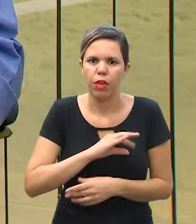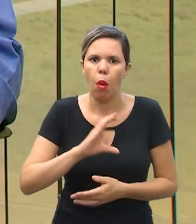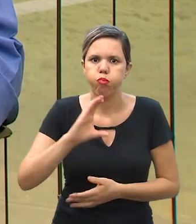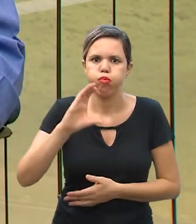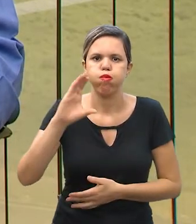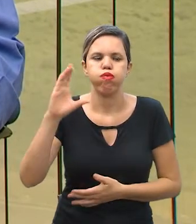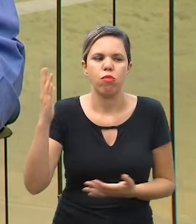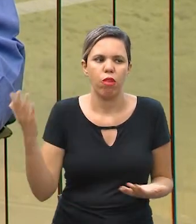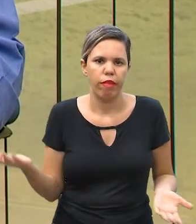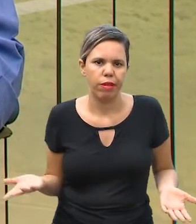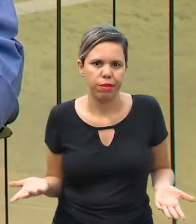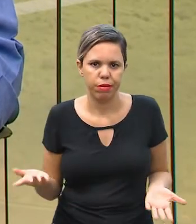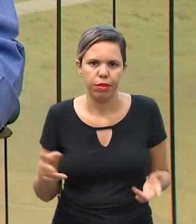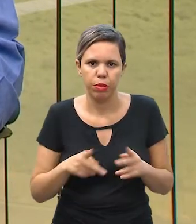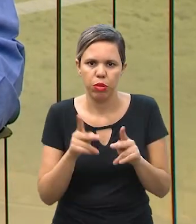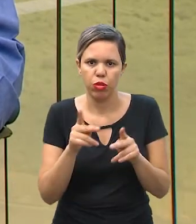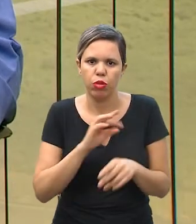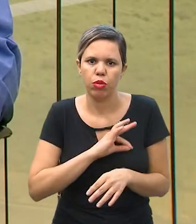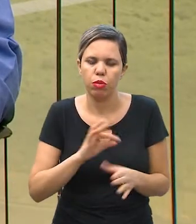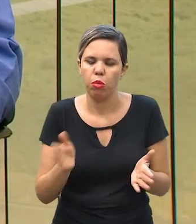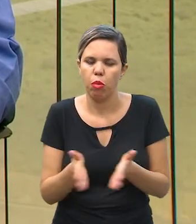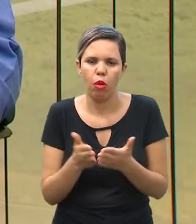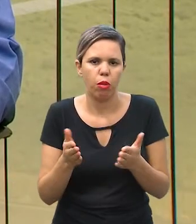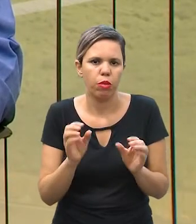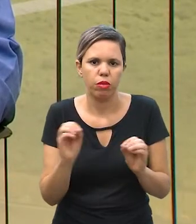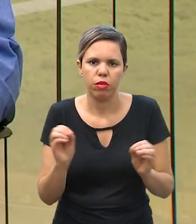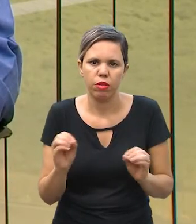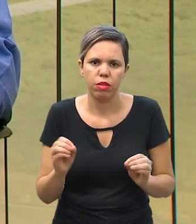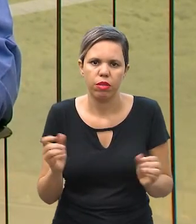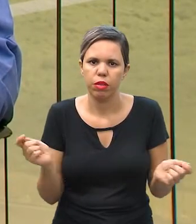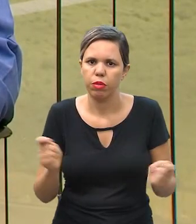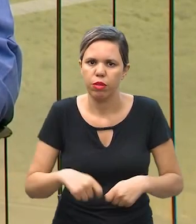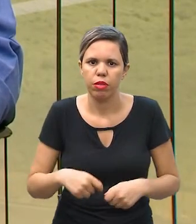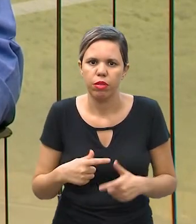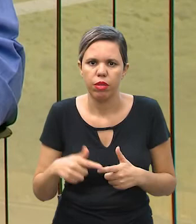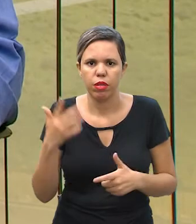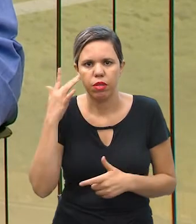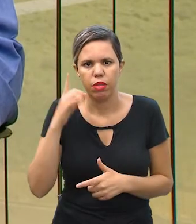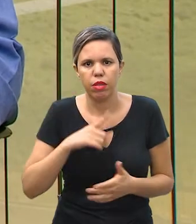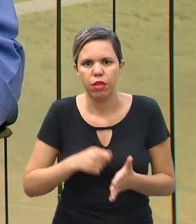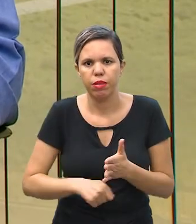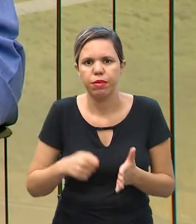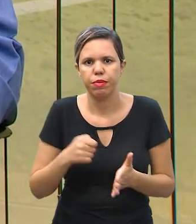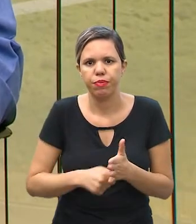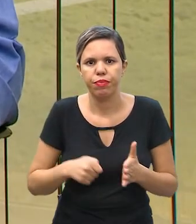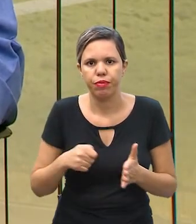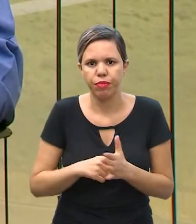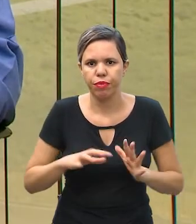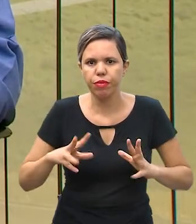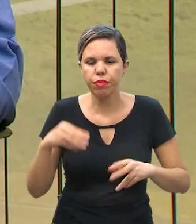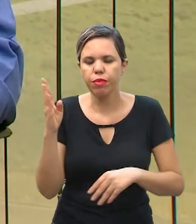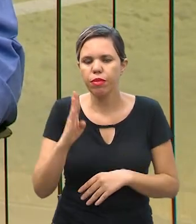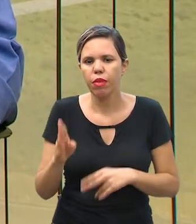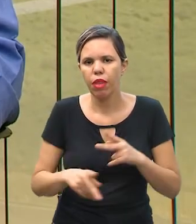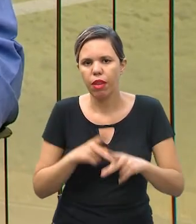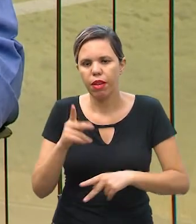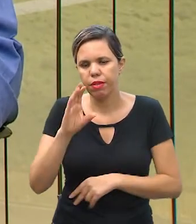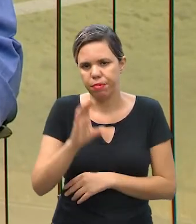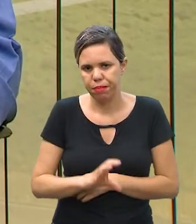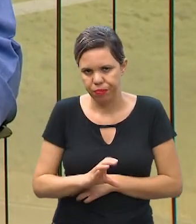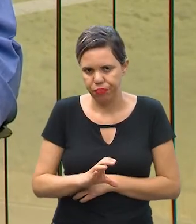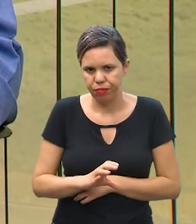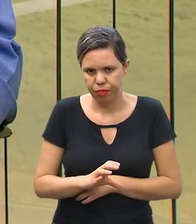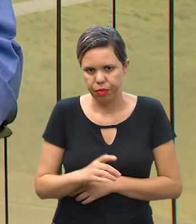salário enorme, e pessoas que quase não têm nada. Não é possível. Acho que nós temos que ter uma luta, todos nós brasileiros,